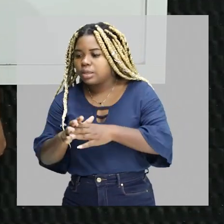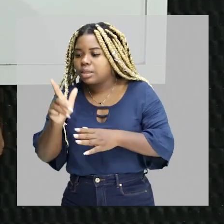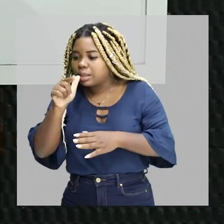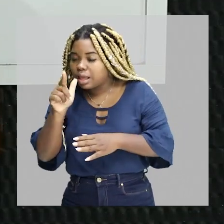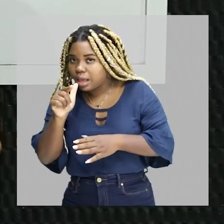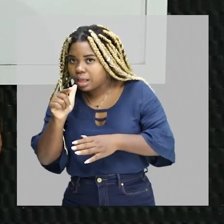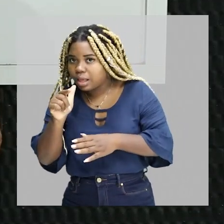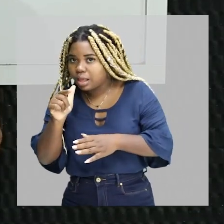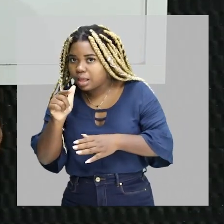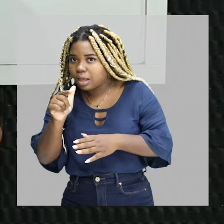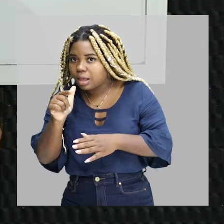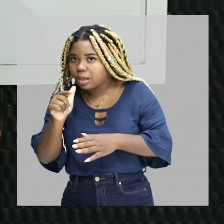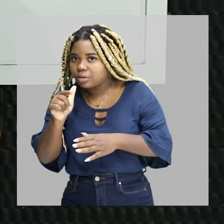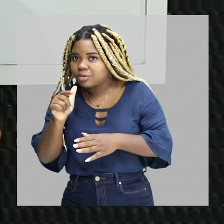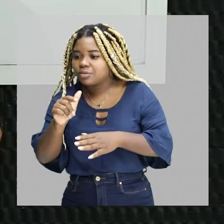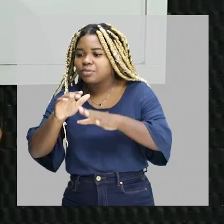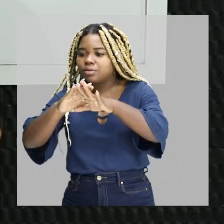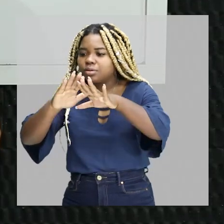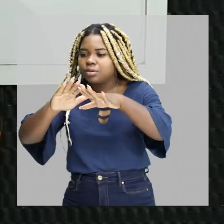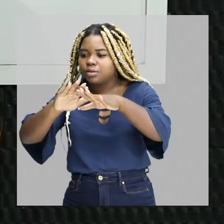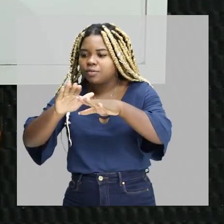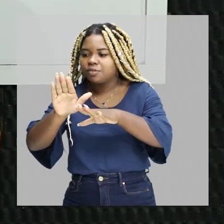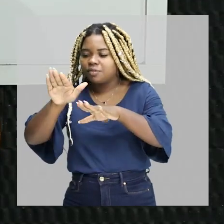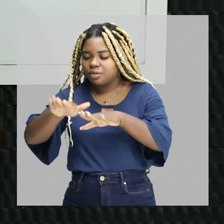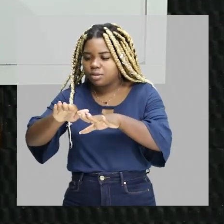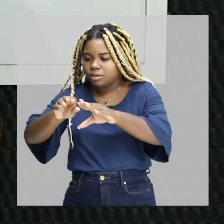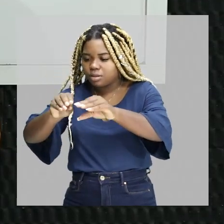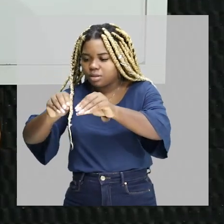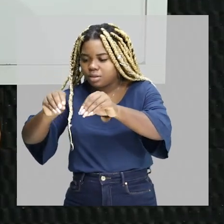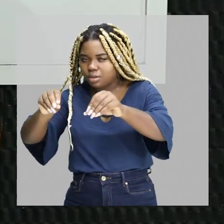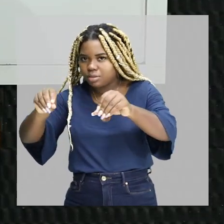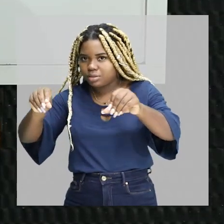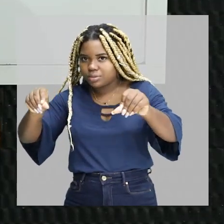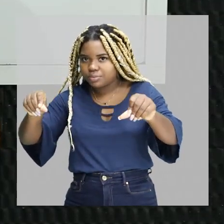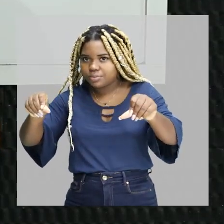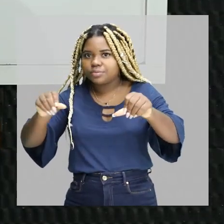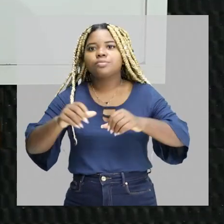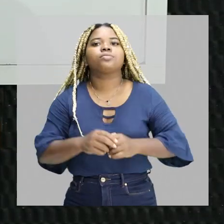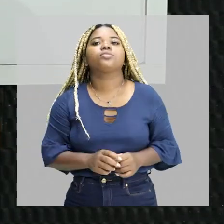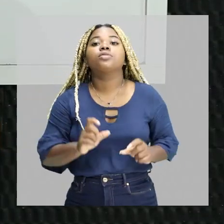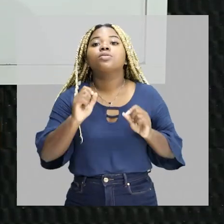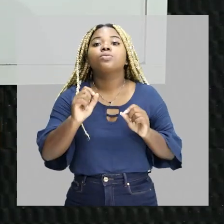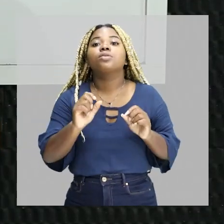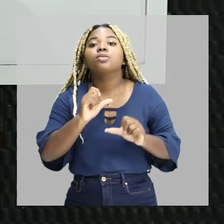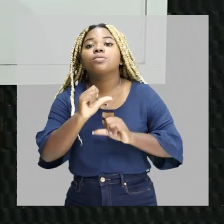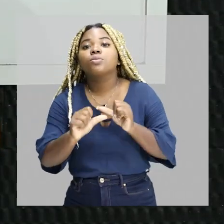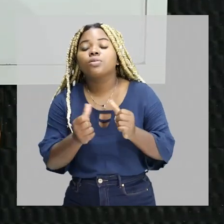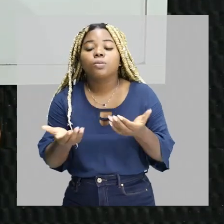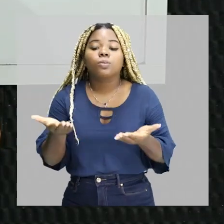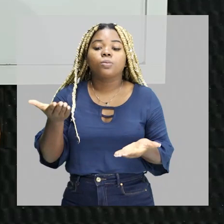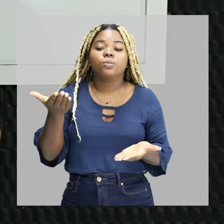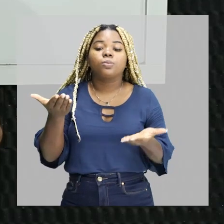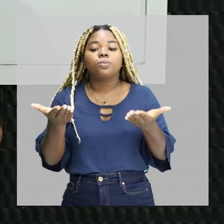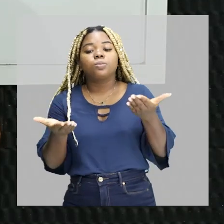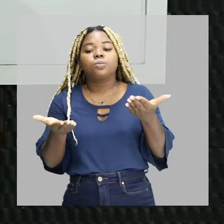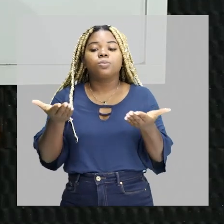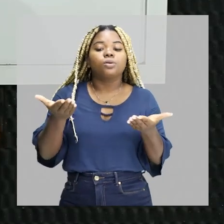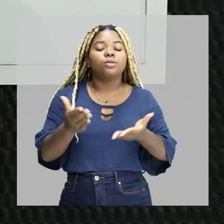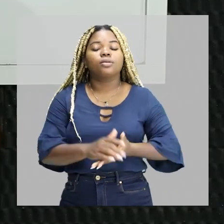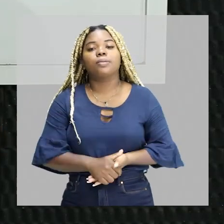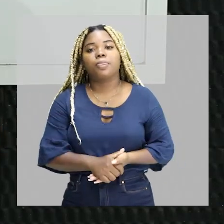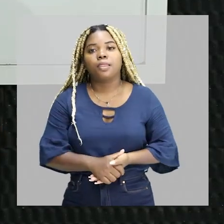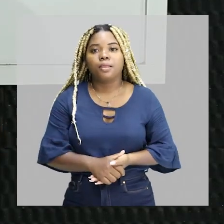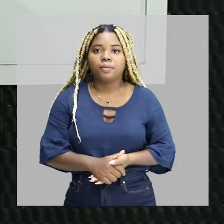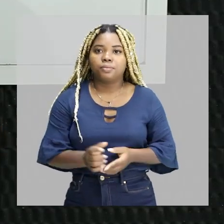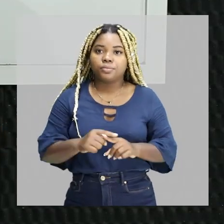O que que muda dos outros é só a questão da concentração, ok? Só a questão da concentração, certinho?